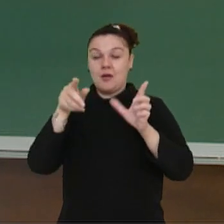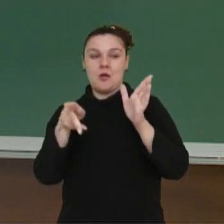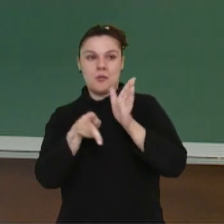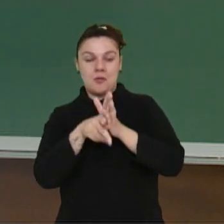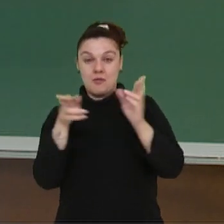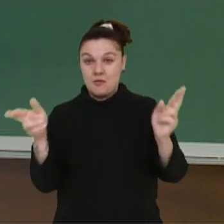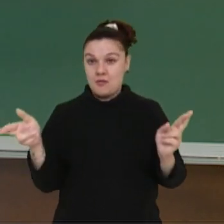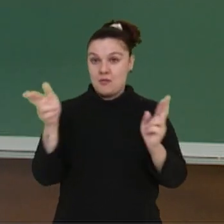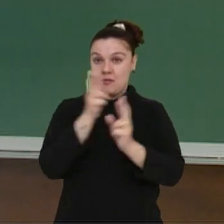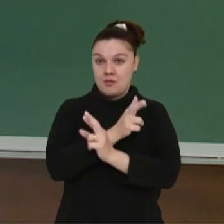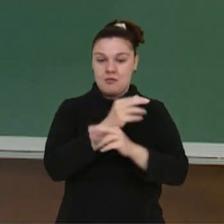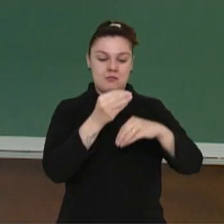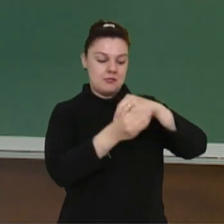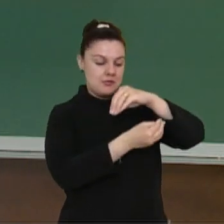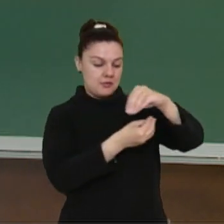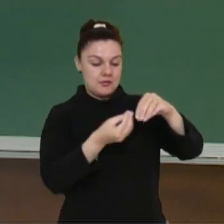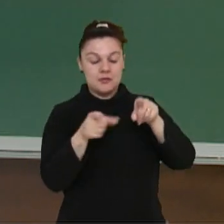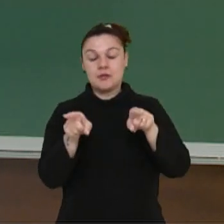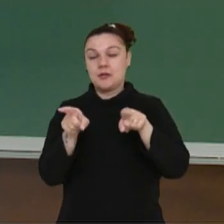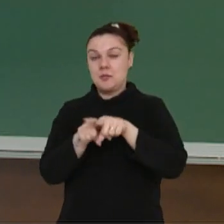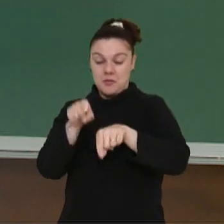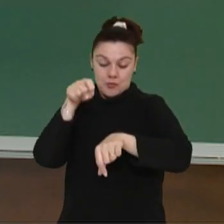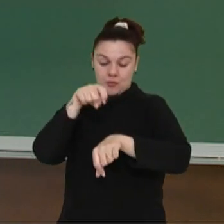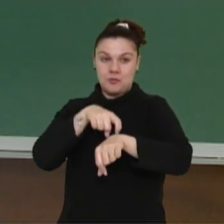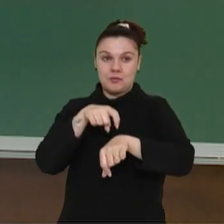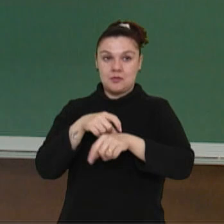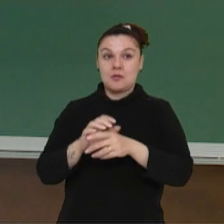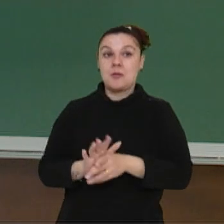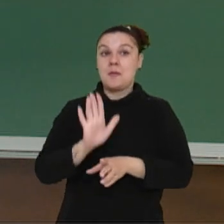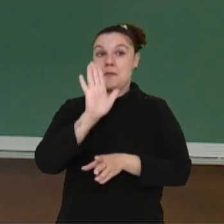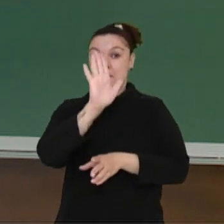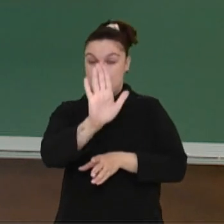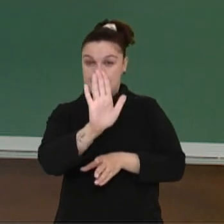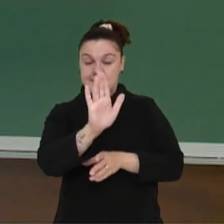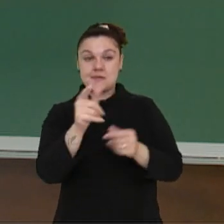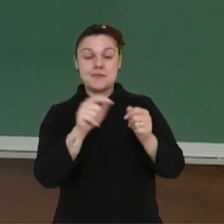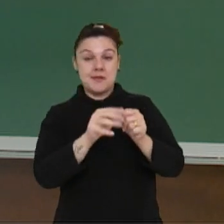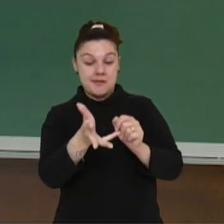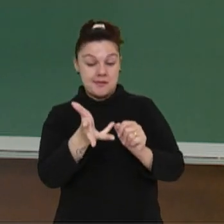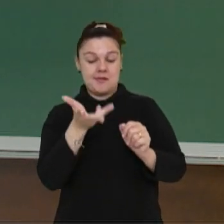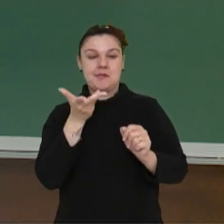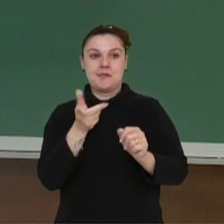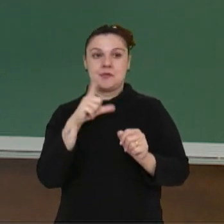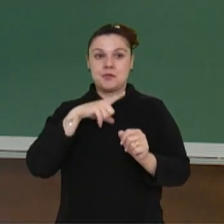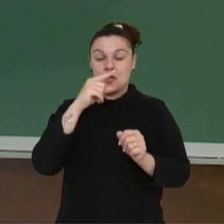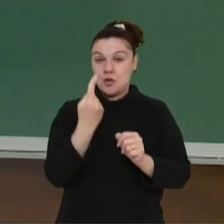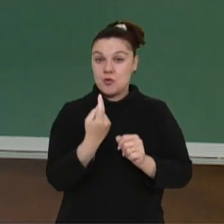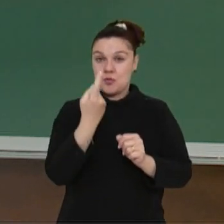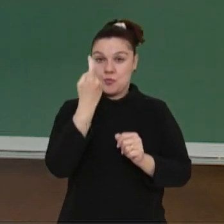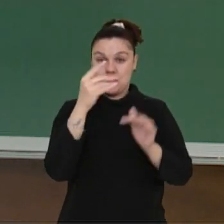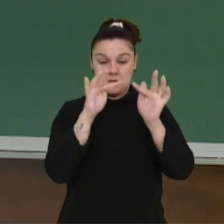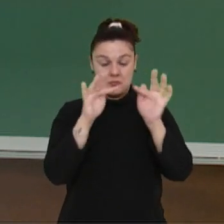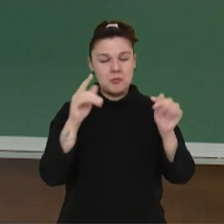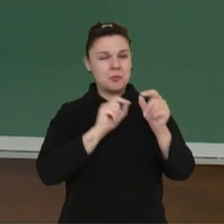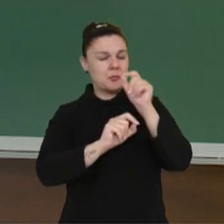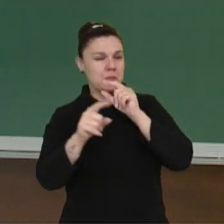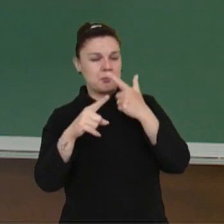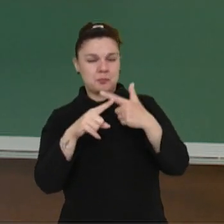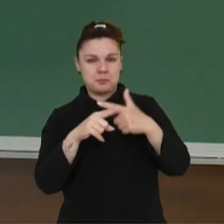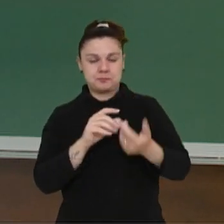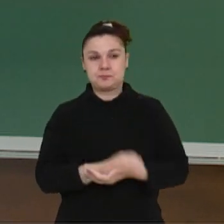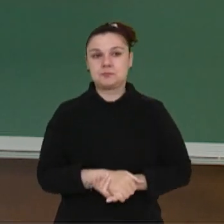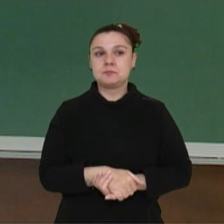a concentração e o tempo, mas para a velocidade eu tenho uma única forma. Por quê? O que